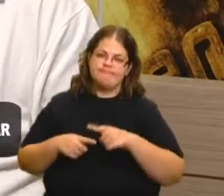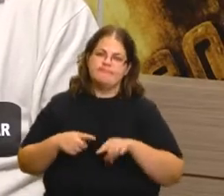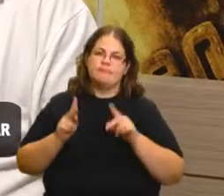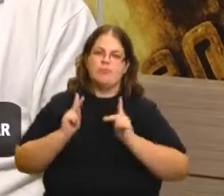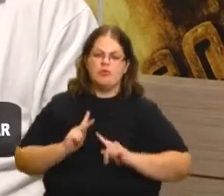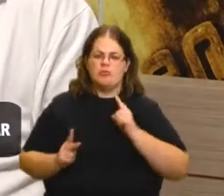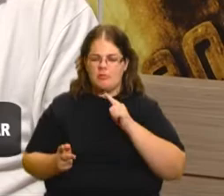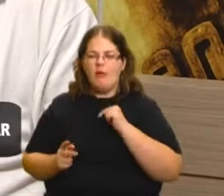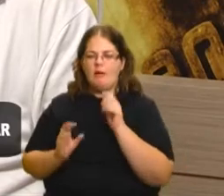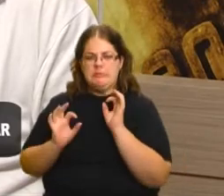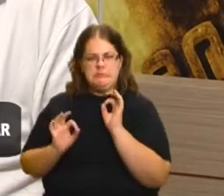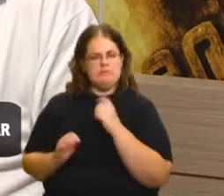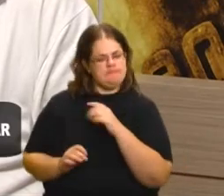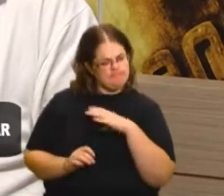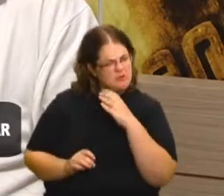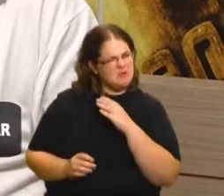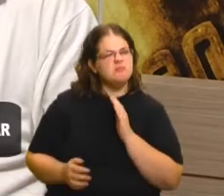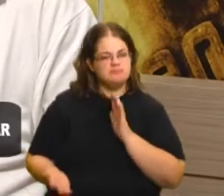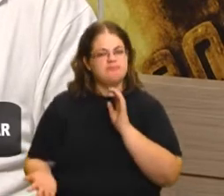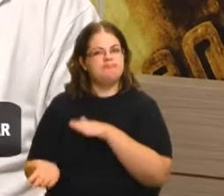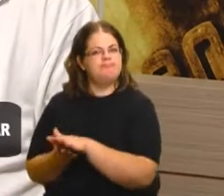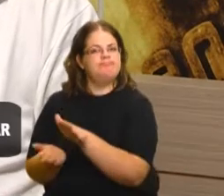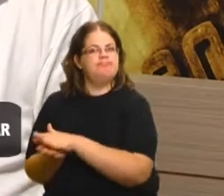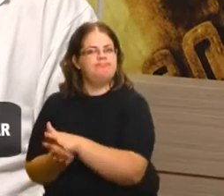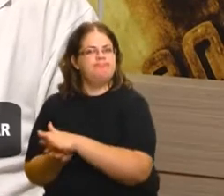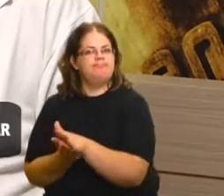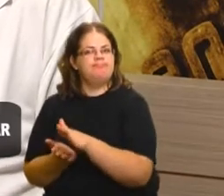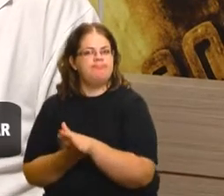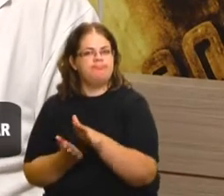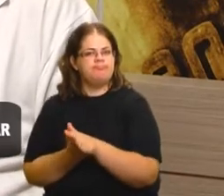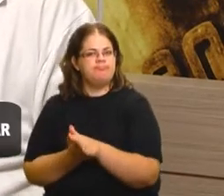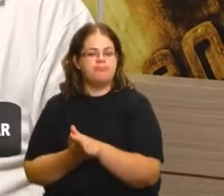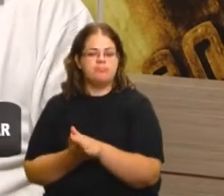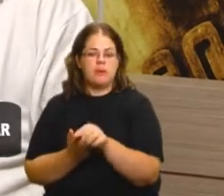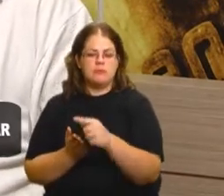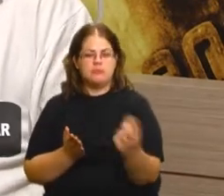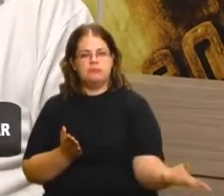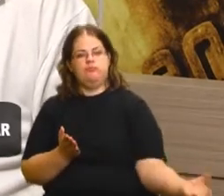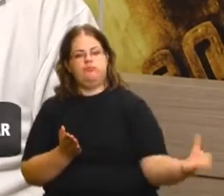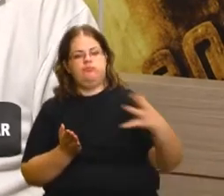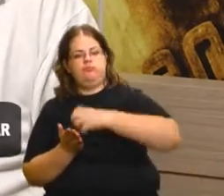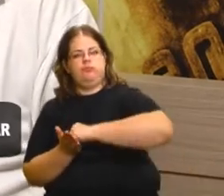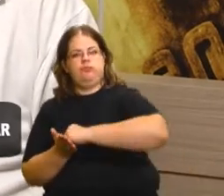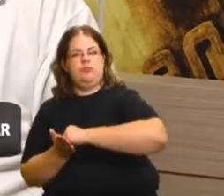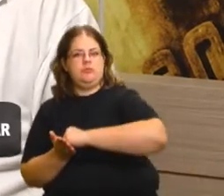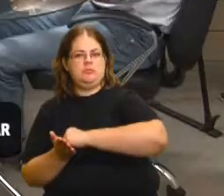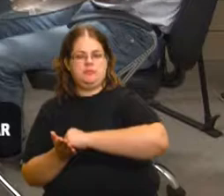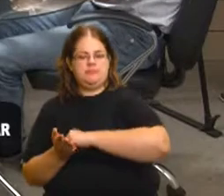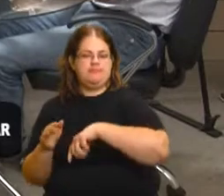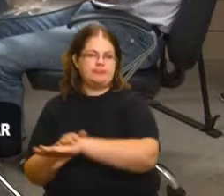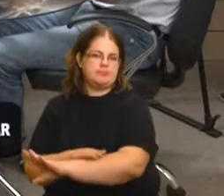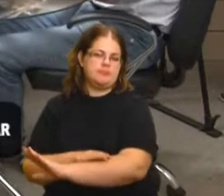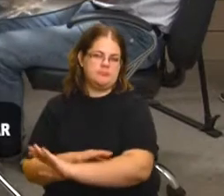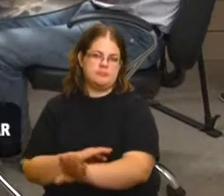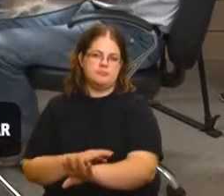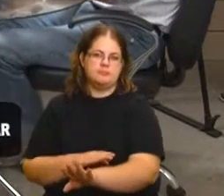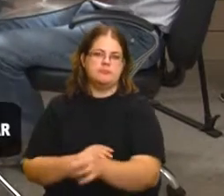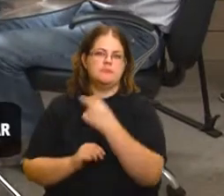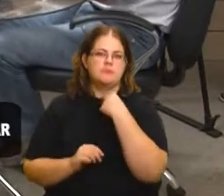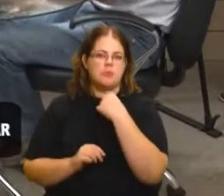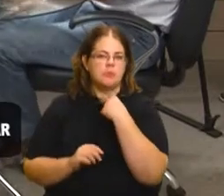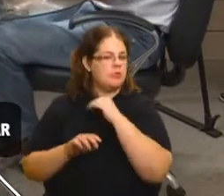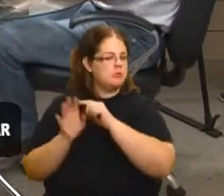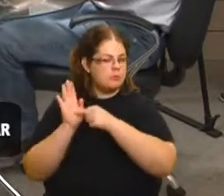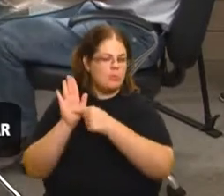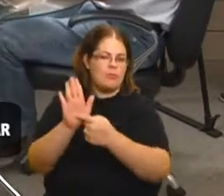a publicar alguma coisa poderia prever que enfrentaria grandes dissabores, né? Tanto que tem setores da grande